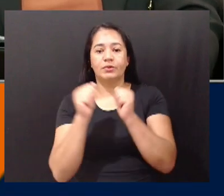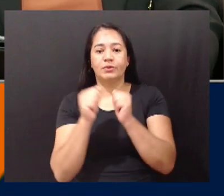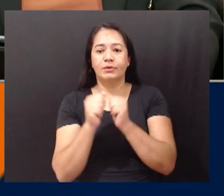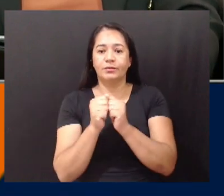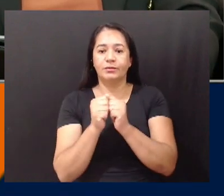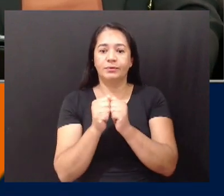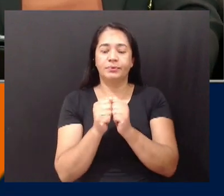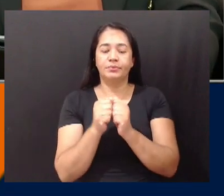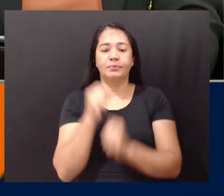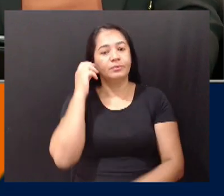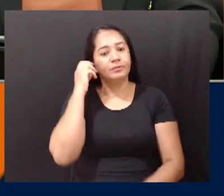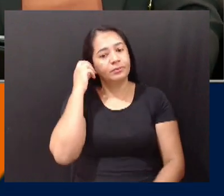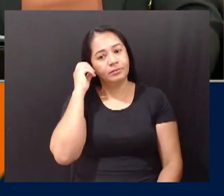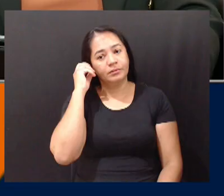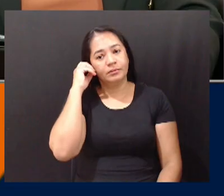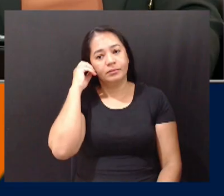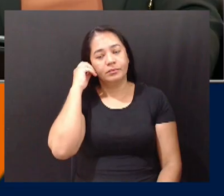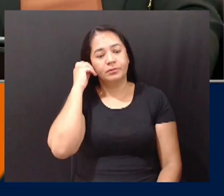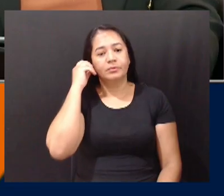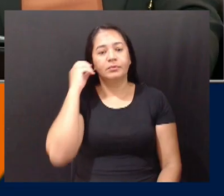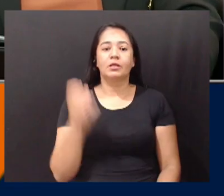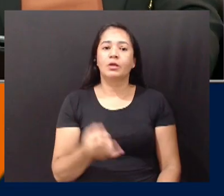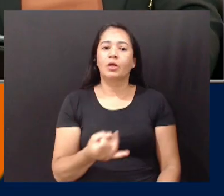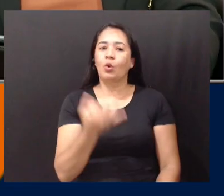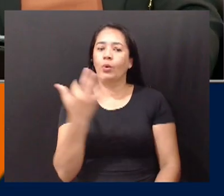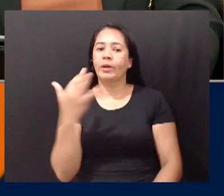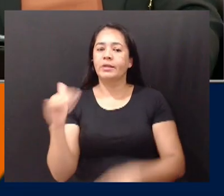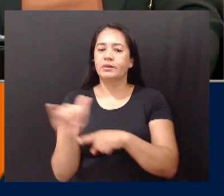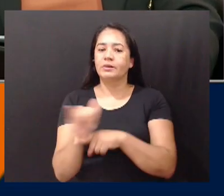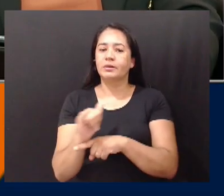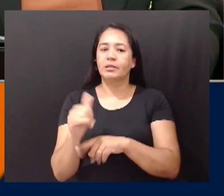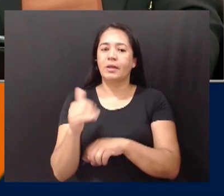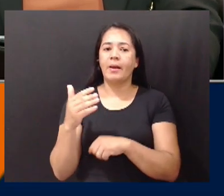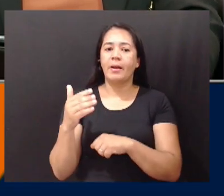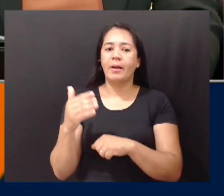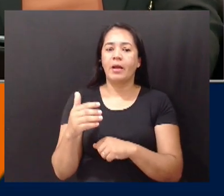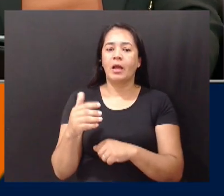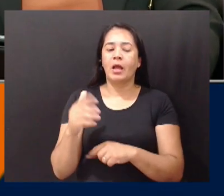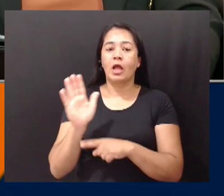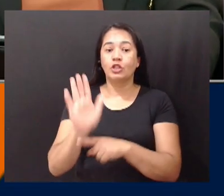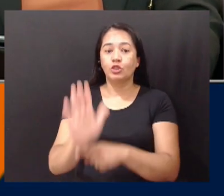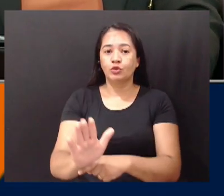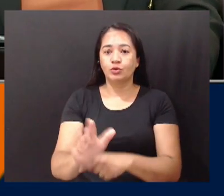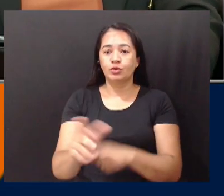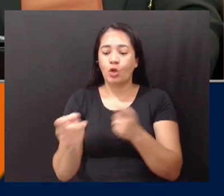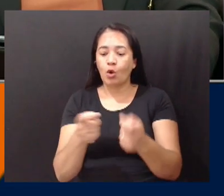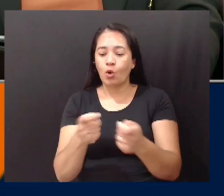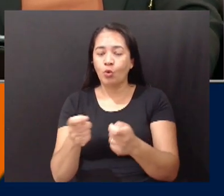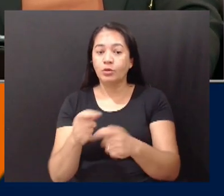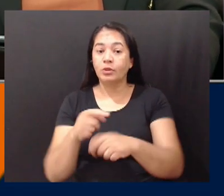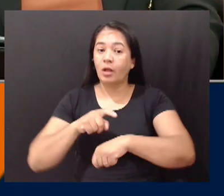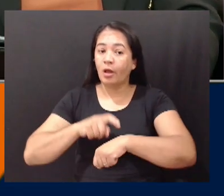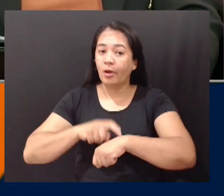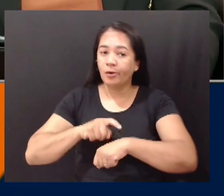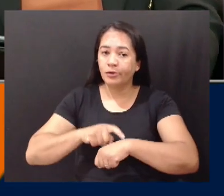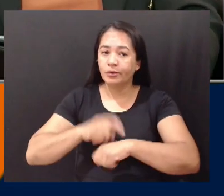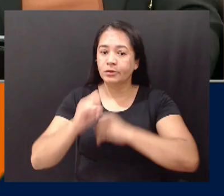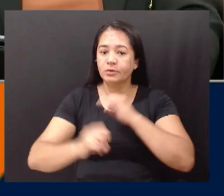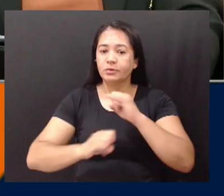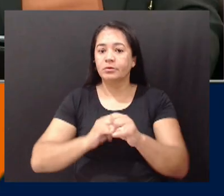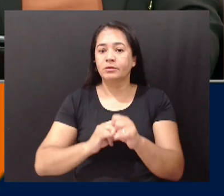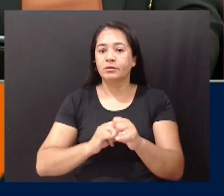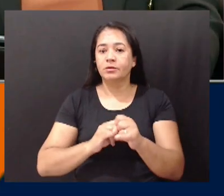Quais estratégias práticas ajudam a retomar o controle do tempo online e reconstruir hábitos